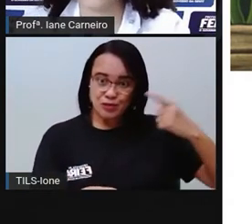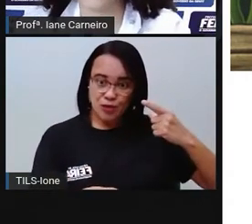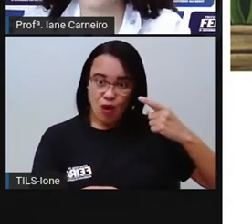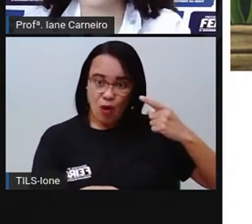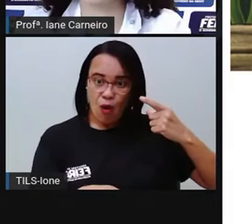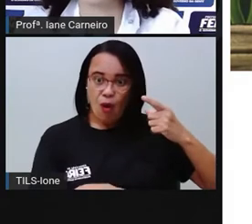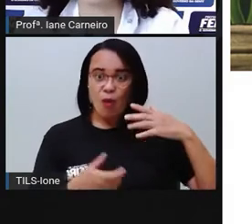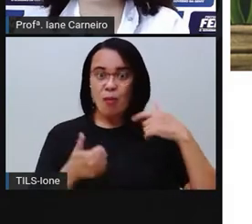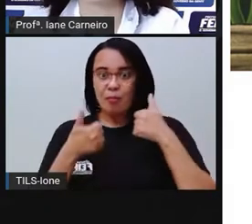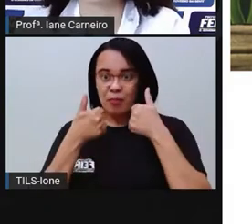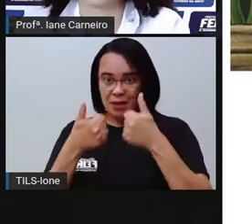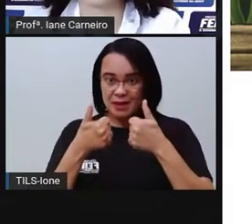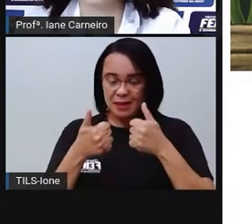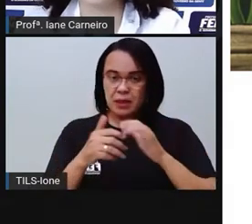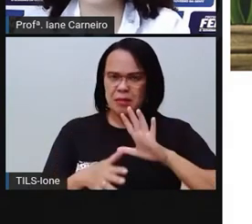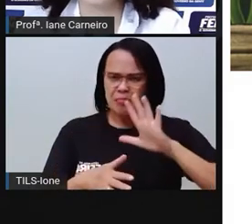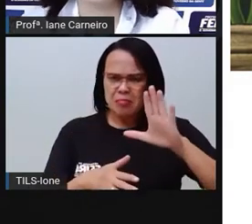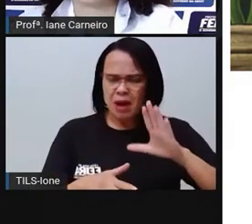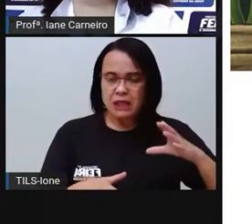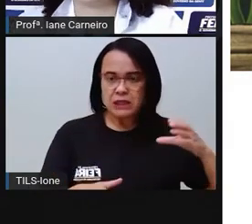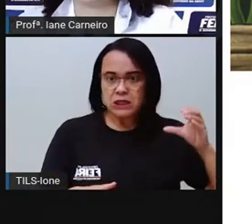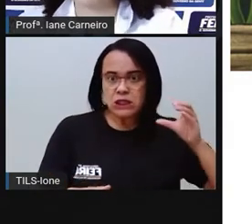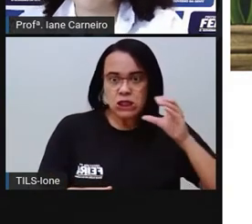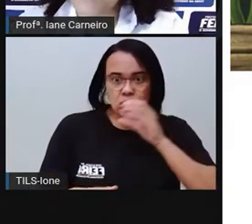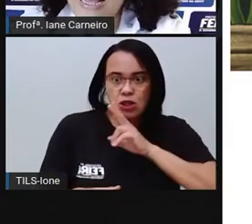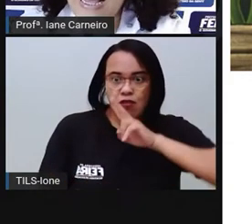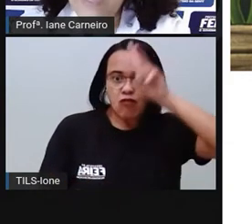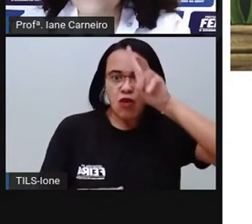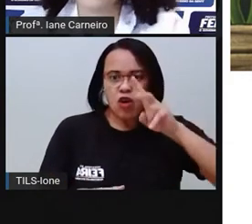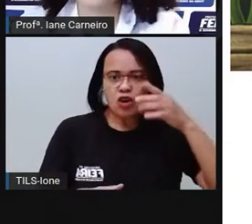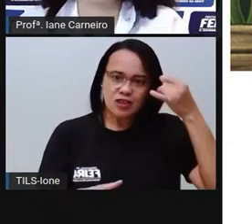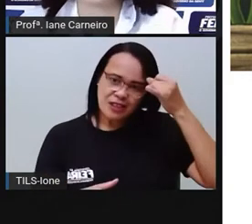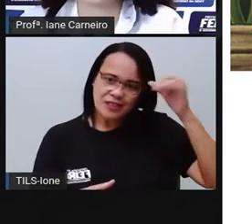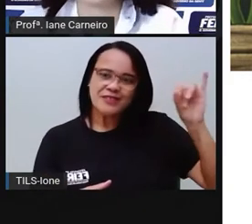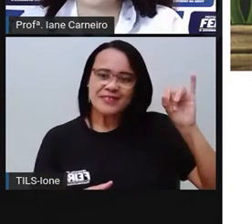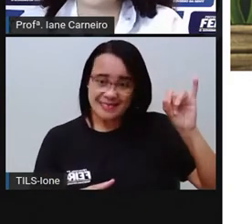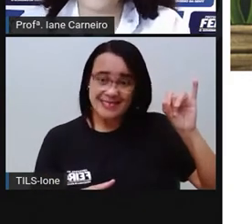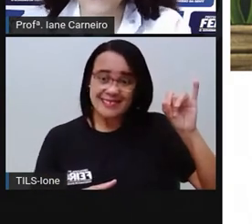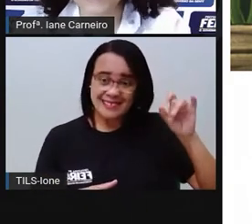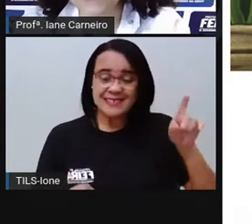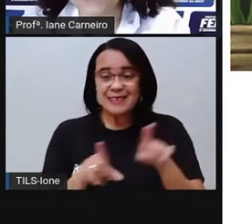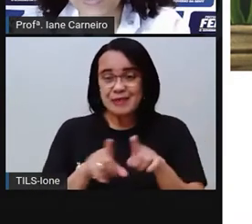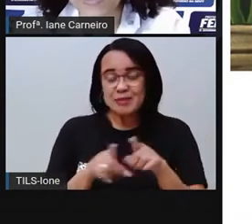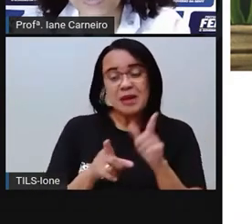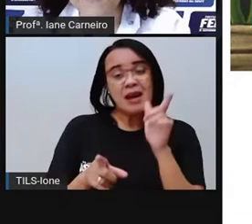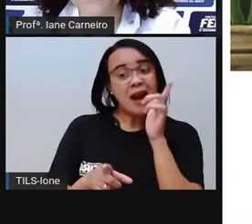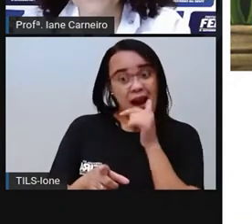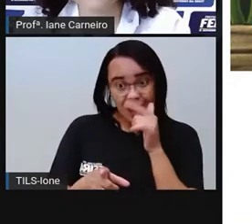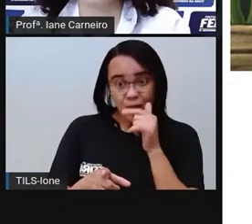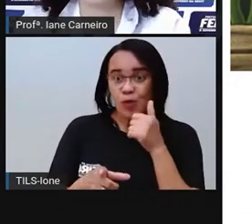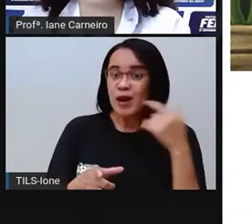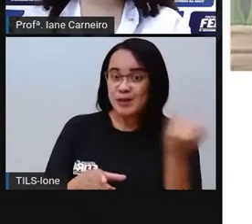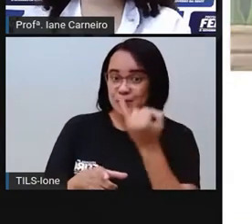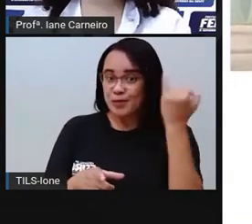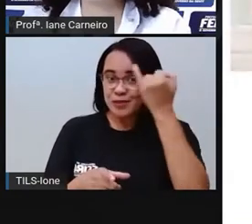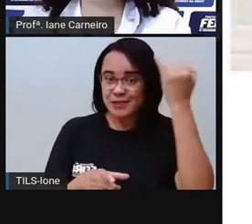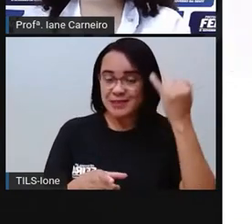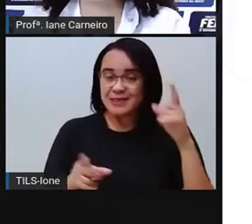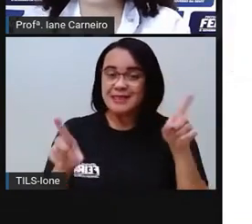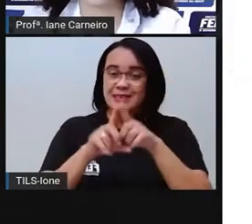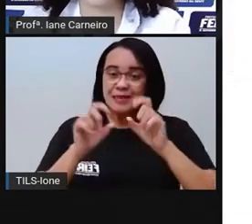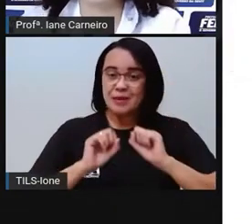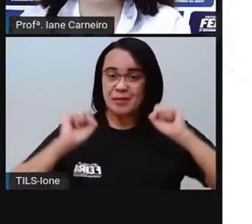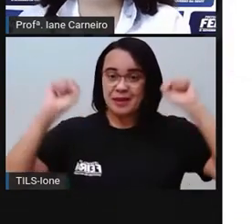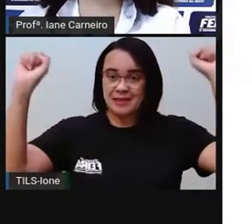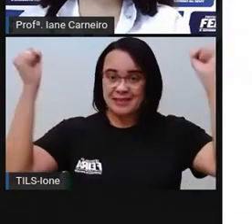ele prejudica a nossa pele. Além de beber água e de fazer atividade física, a gente precisa também,